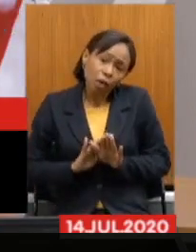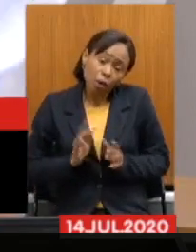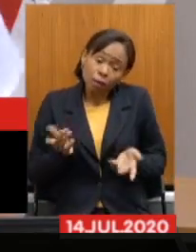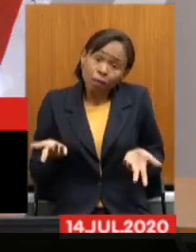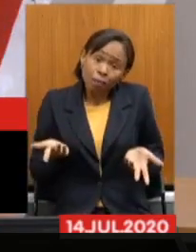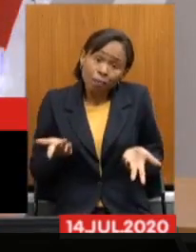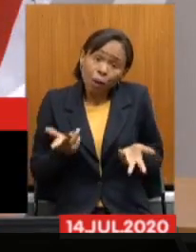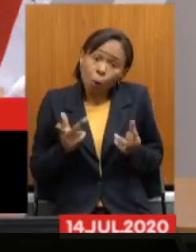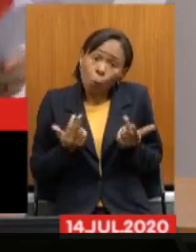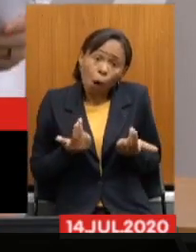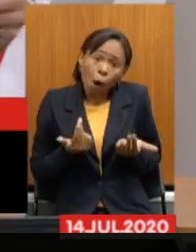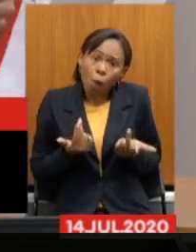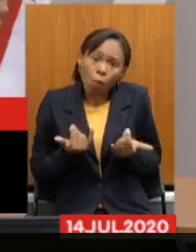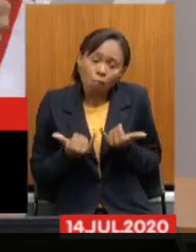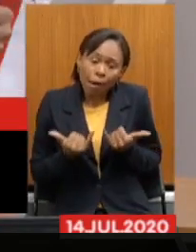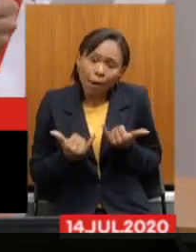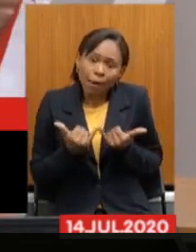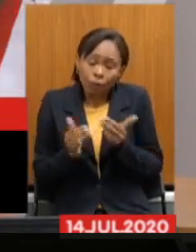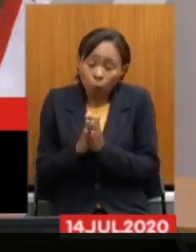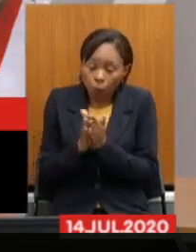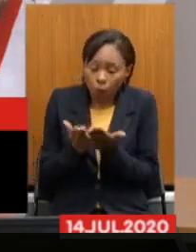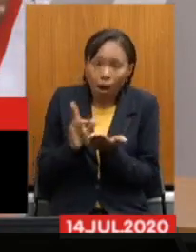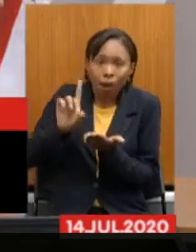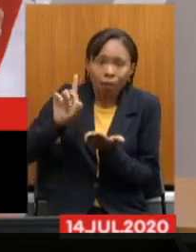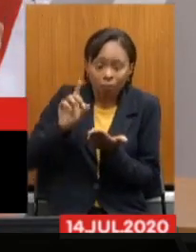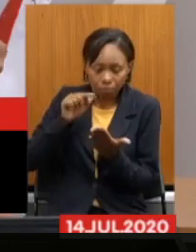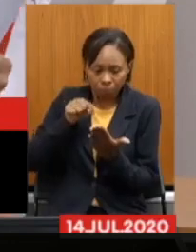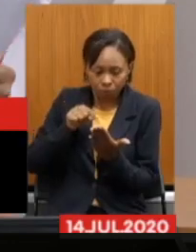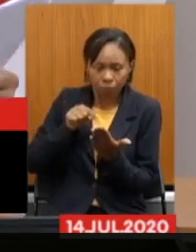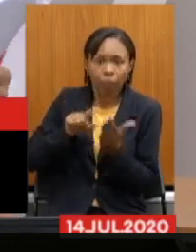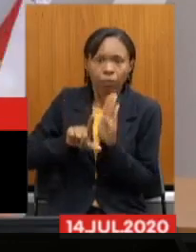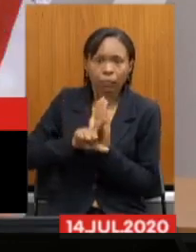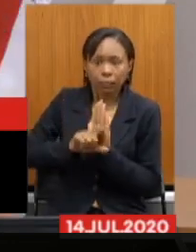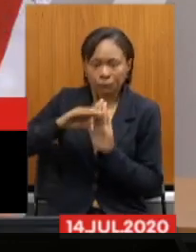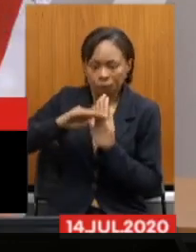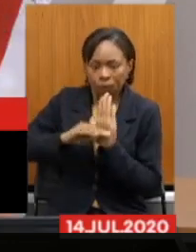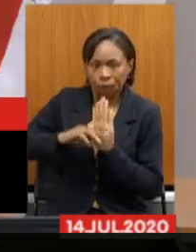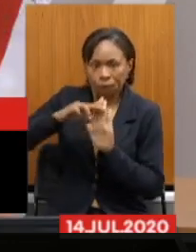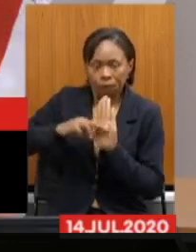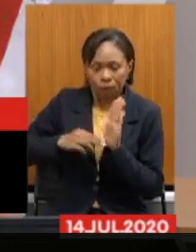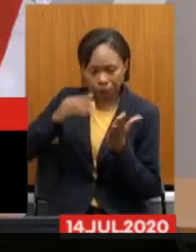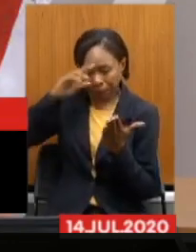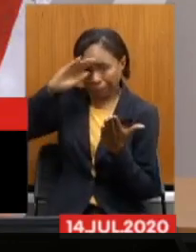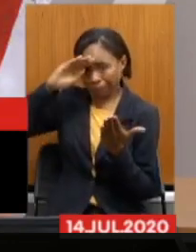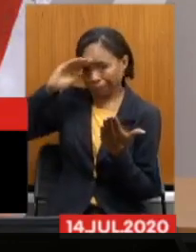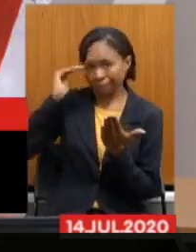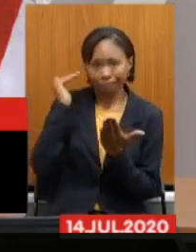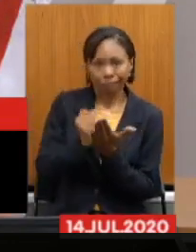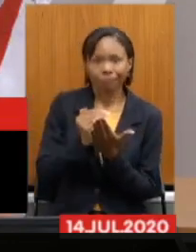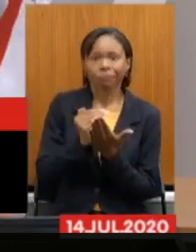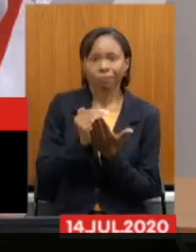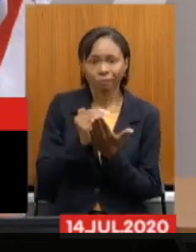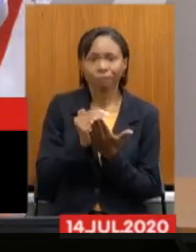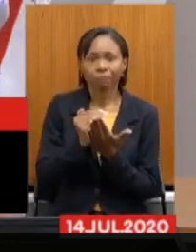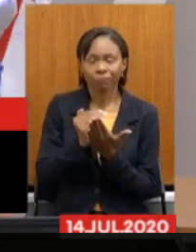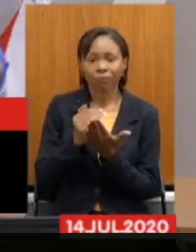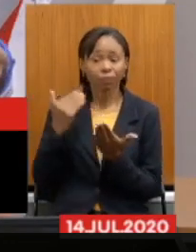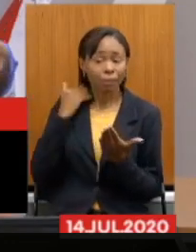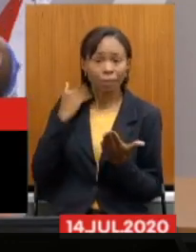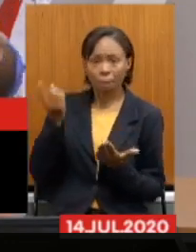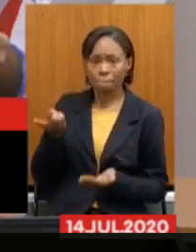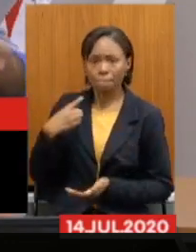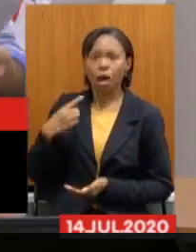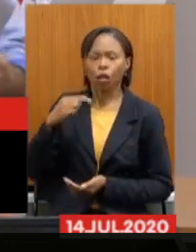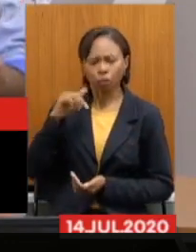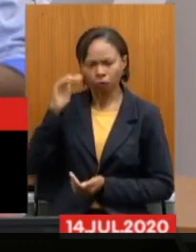uma Bíblia. Você pega o mandado e fala, eu farei todo o esforço para que se cumpra dentro da legalidade.